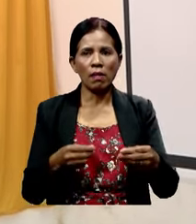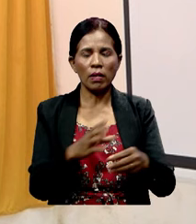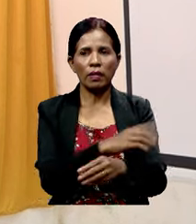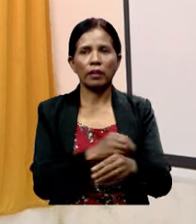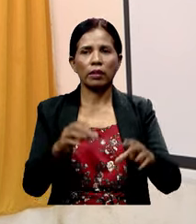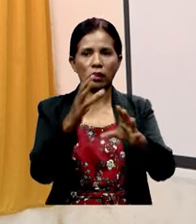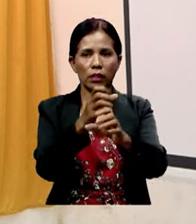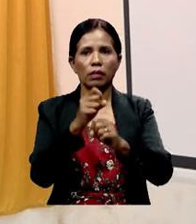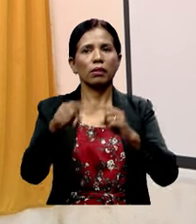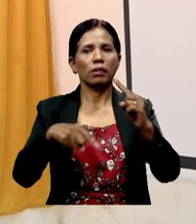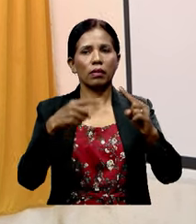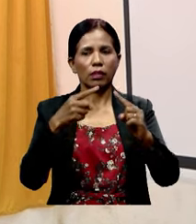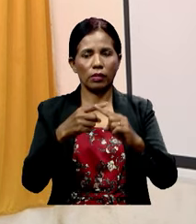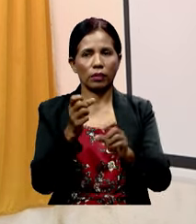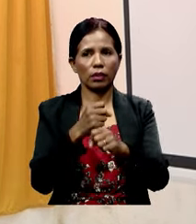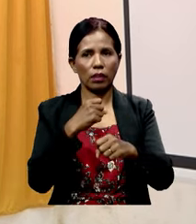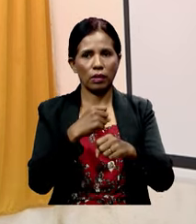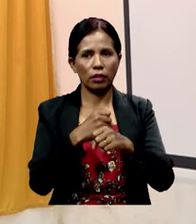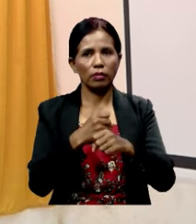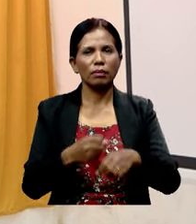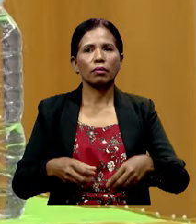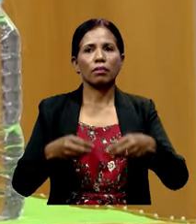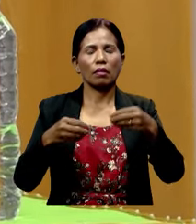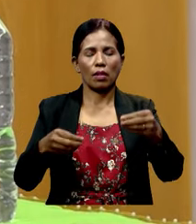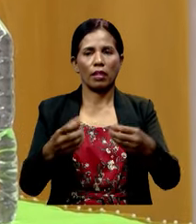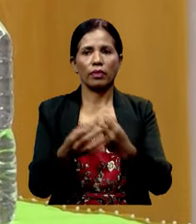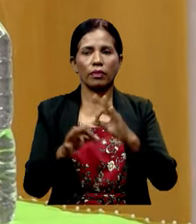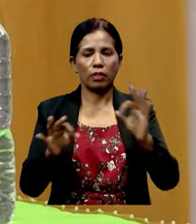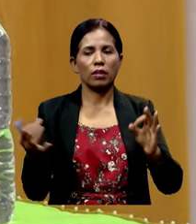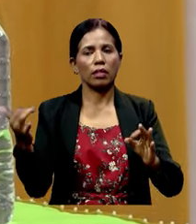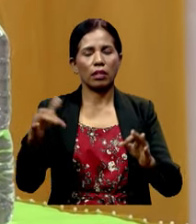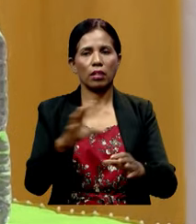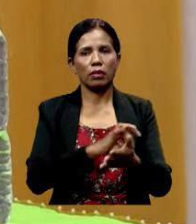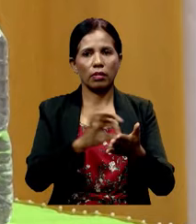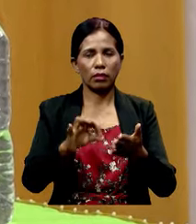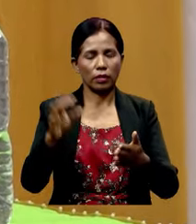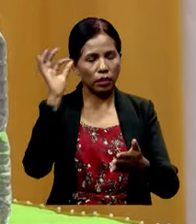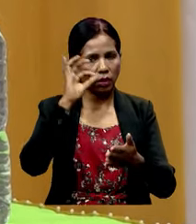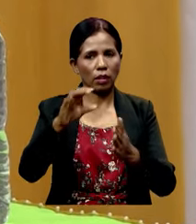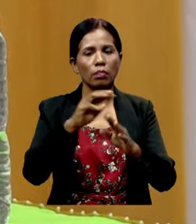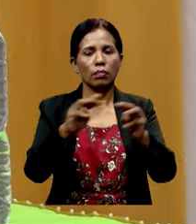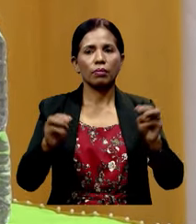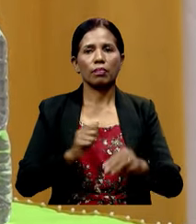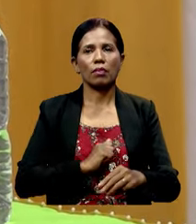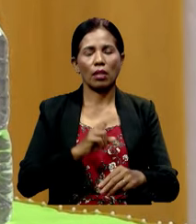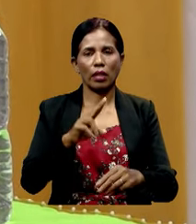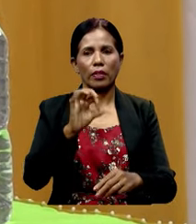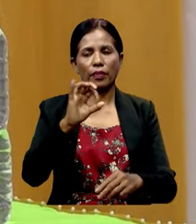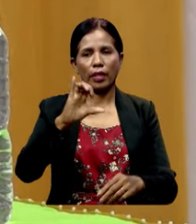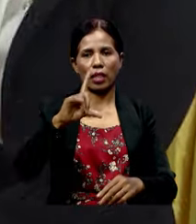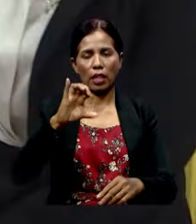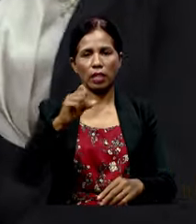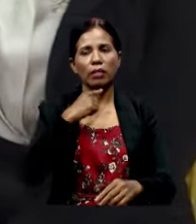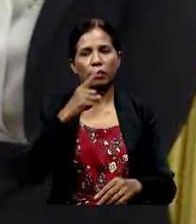o enhira finaliza, termina ser ninia formação. Secretário Municipal Município Eleu, Félix Maria Oliveira Teten,